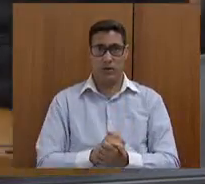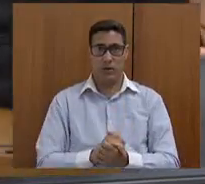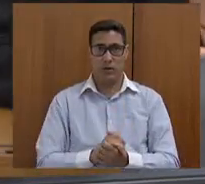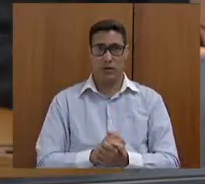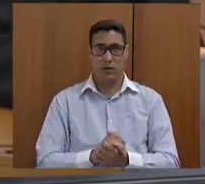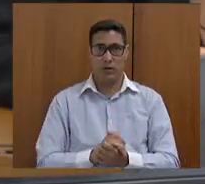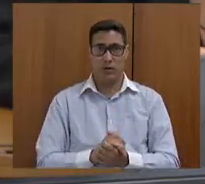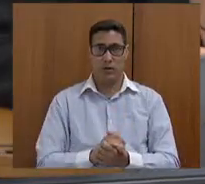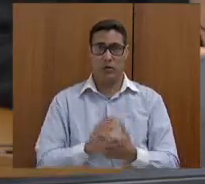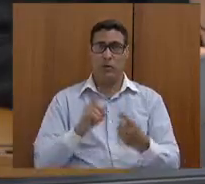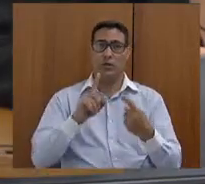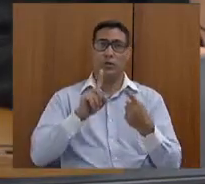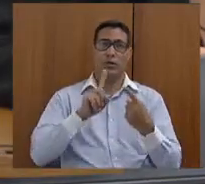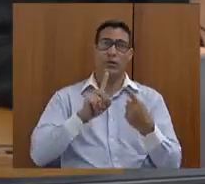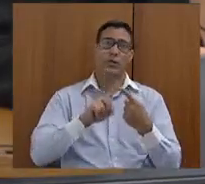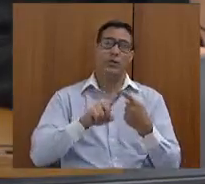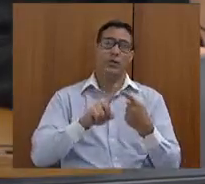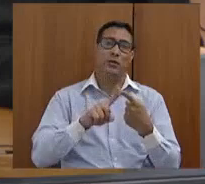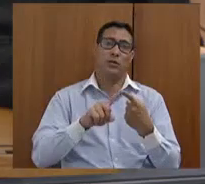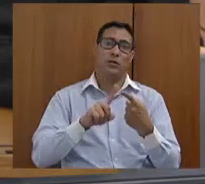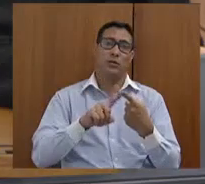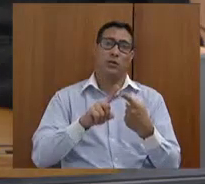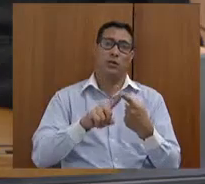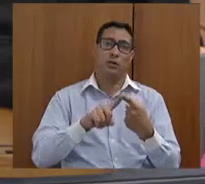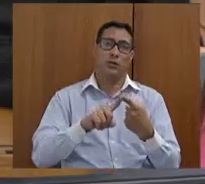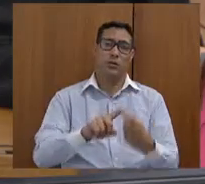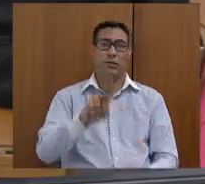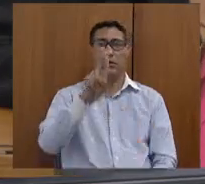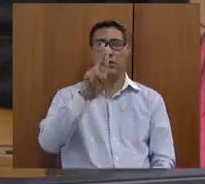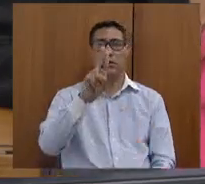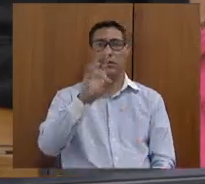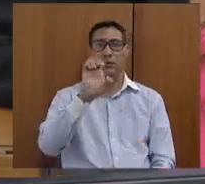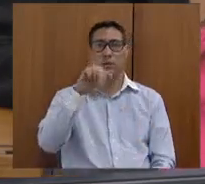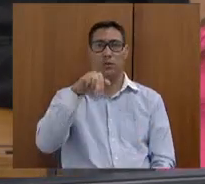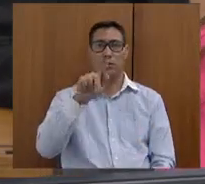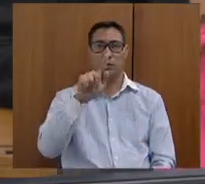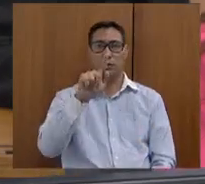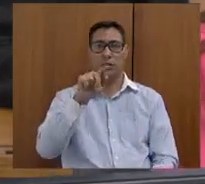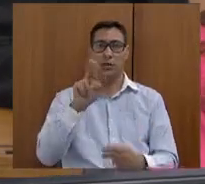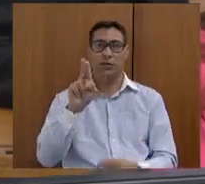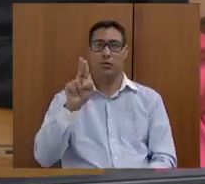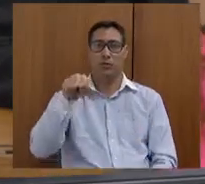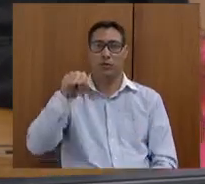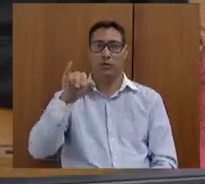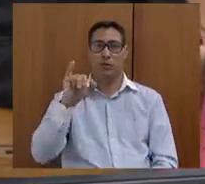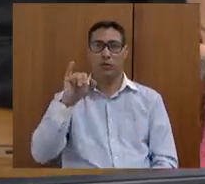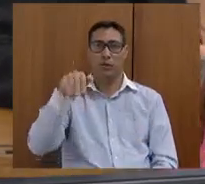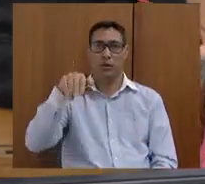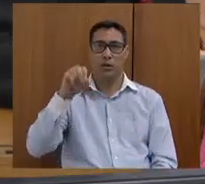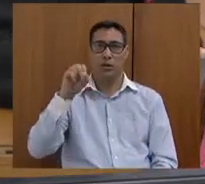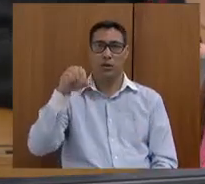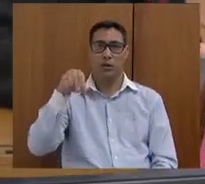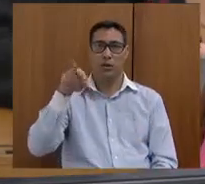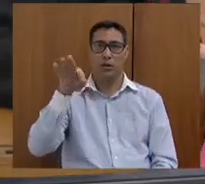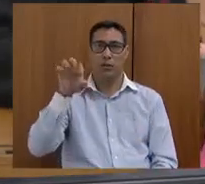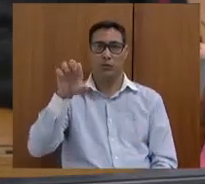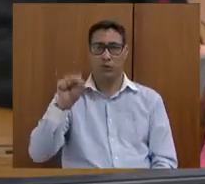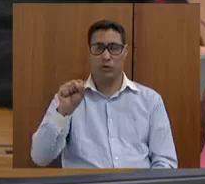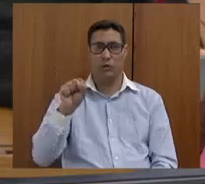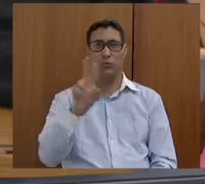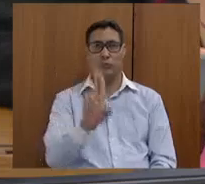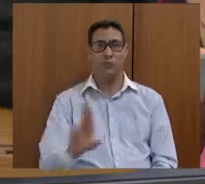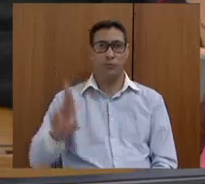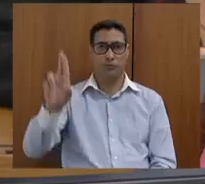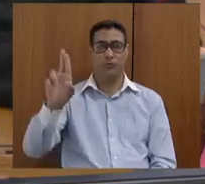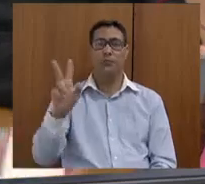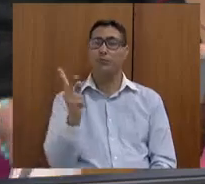diz respeito ao Eng a unimontes Qual é o plano Eu verifiquei